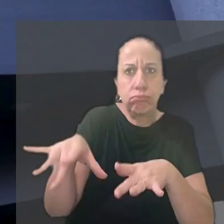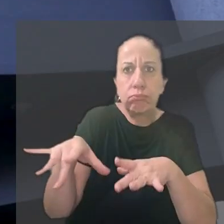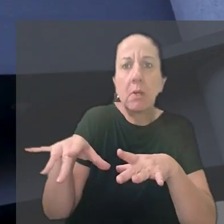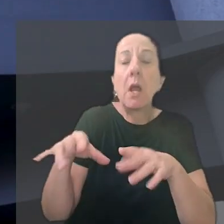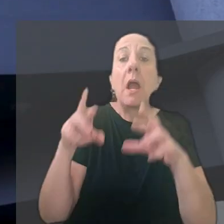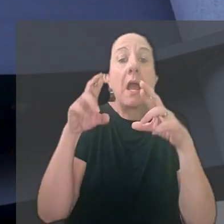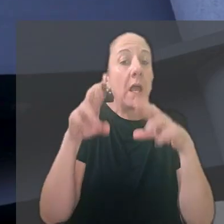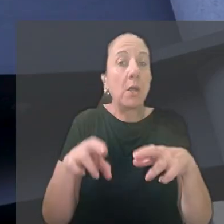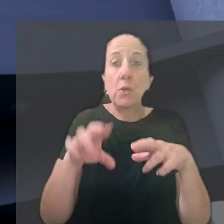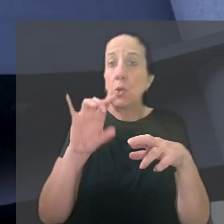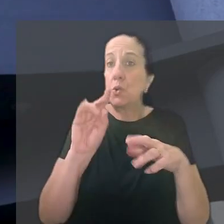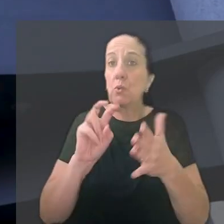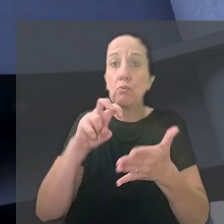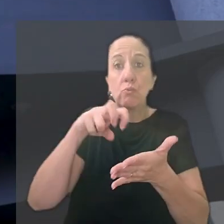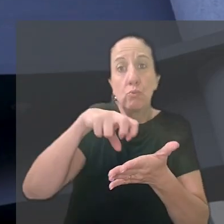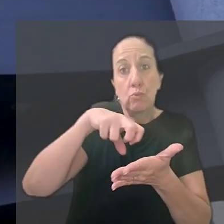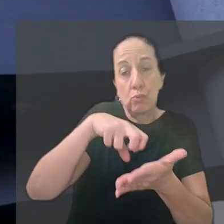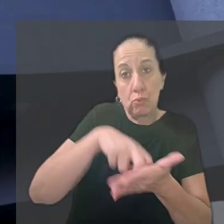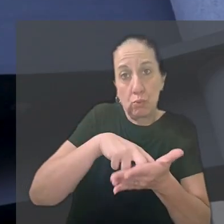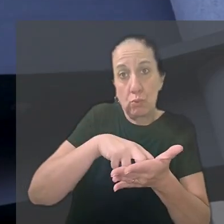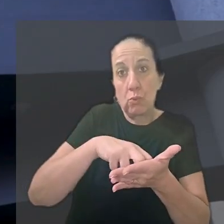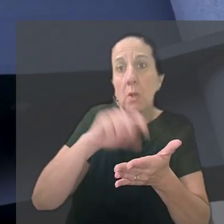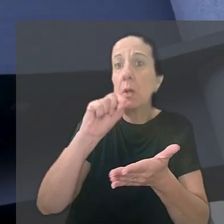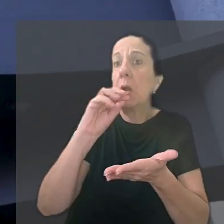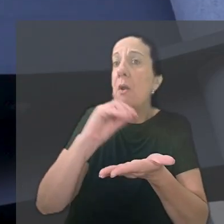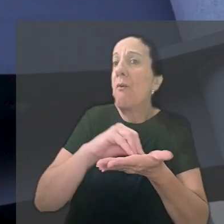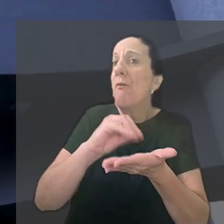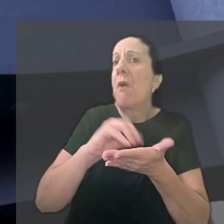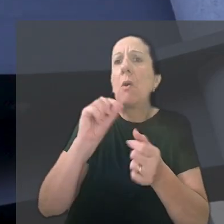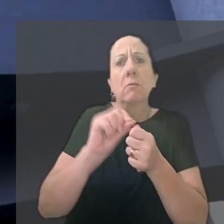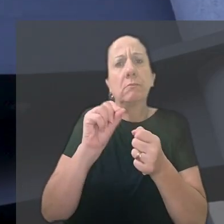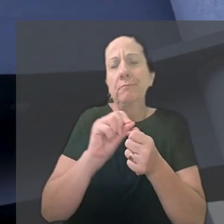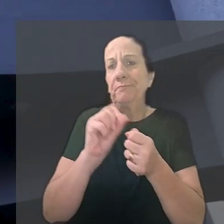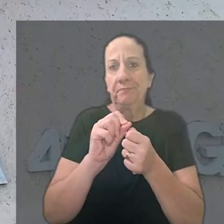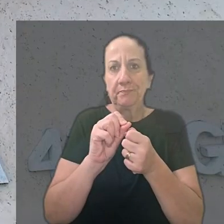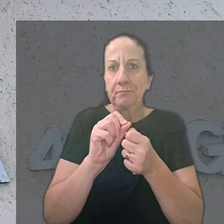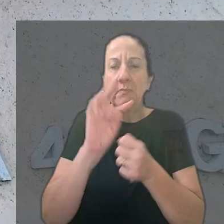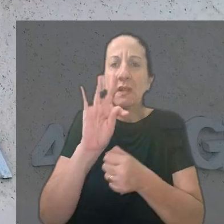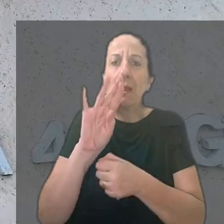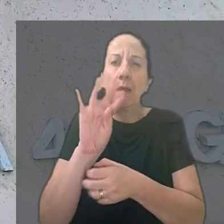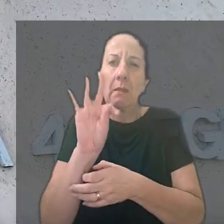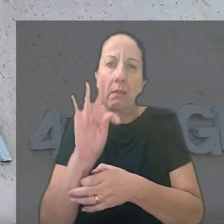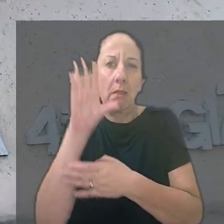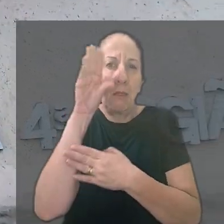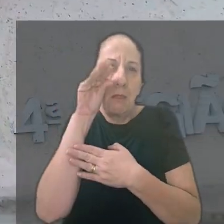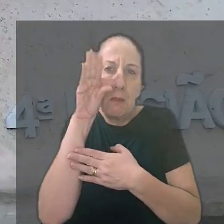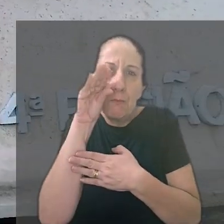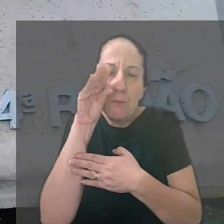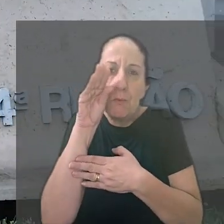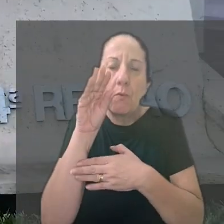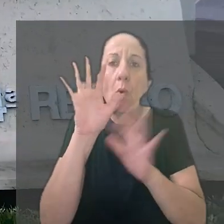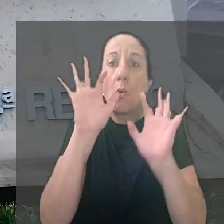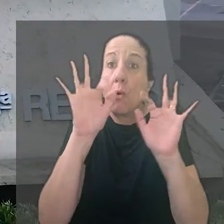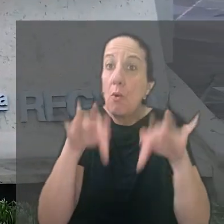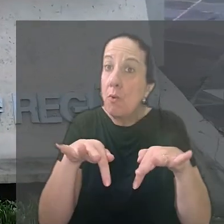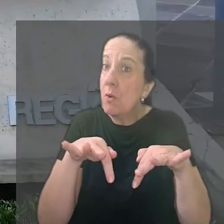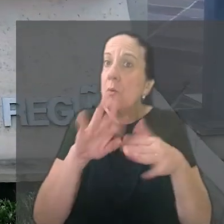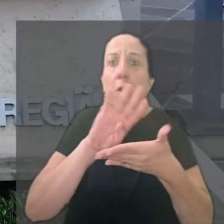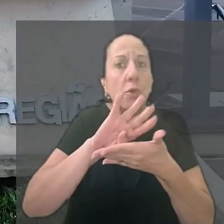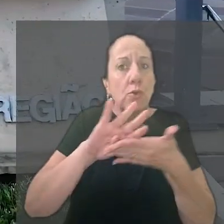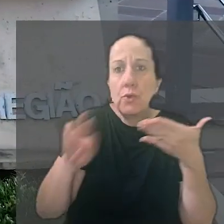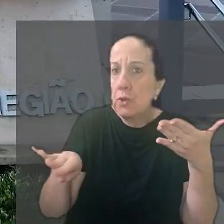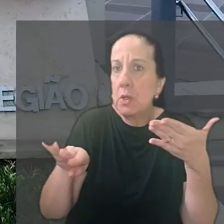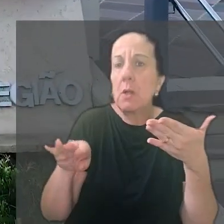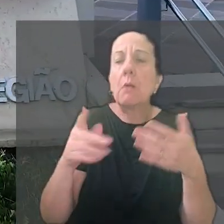Para o regional, a pena foi desmedida em relação à falta cometida. O TRT verificou que o motivo da rescisão foi derrubado